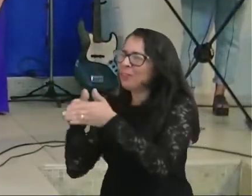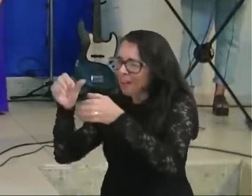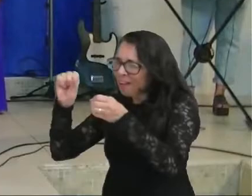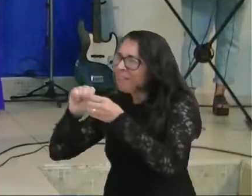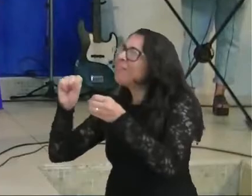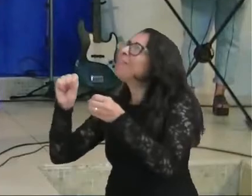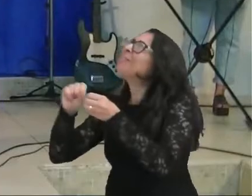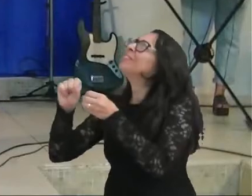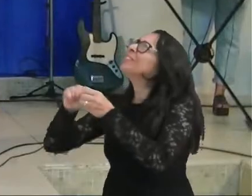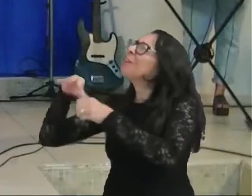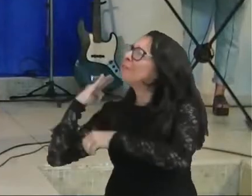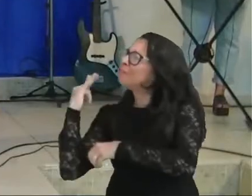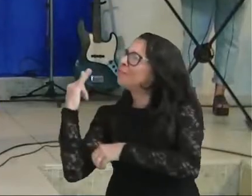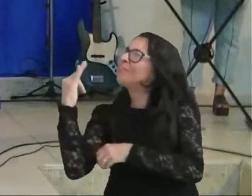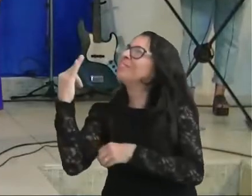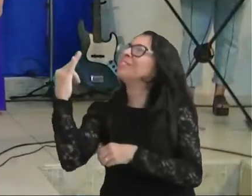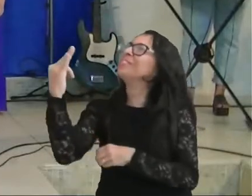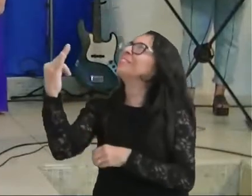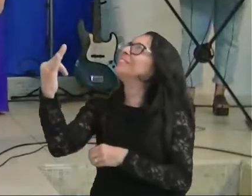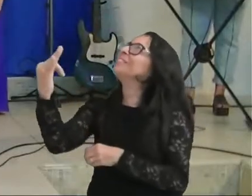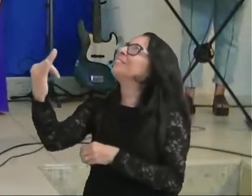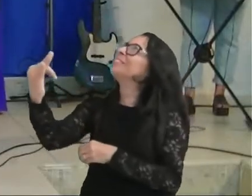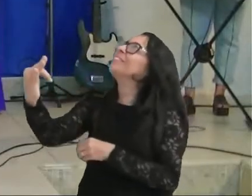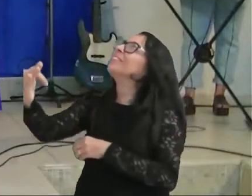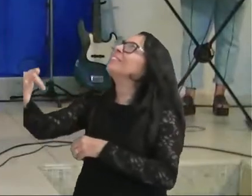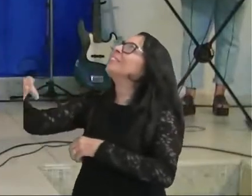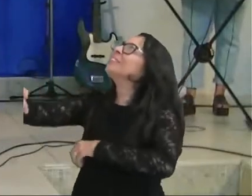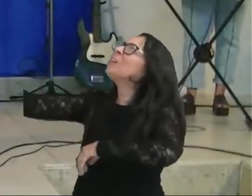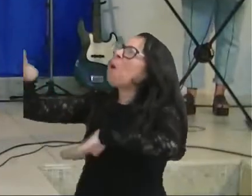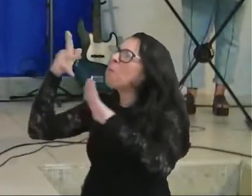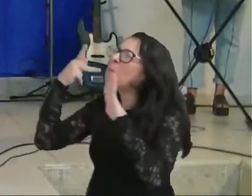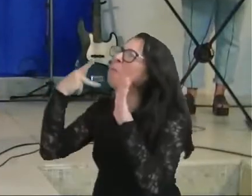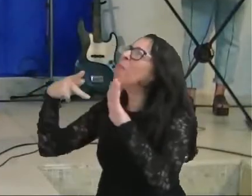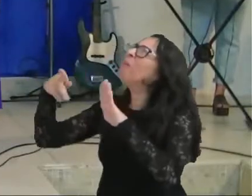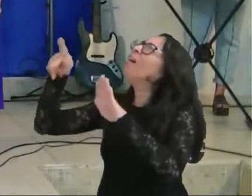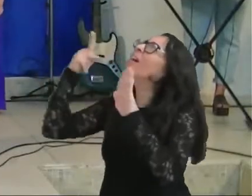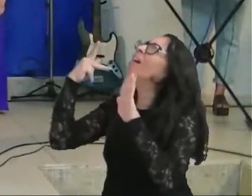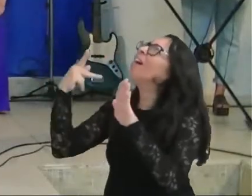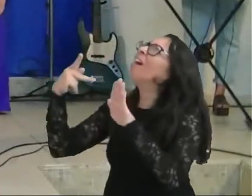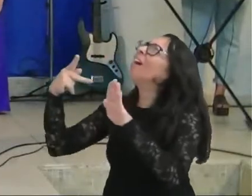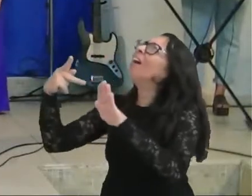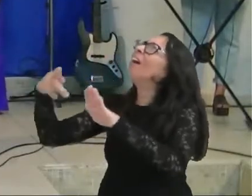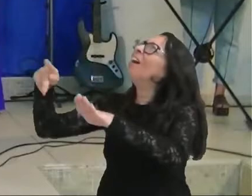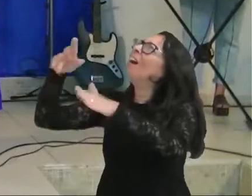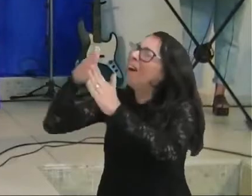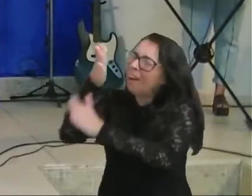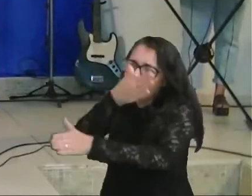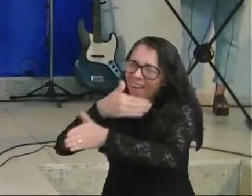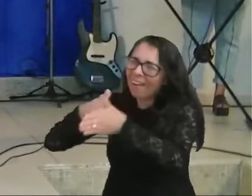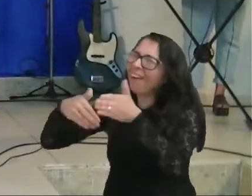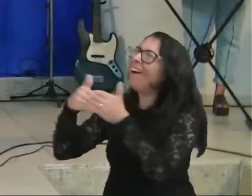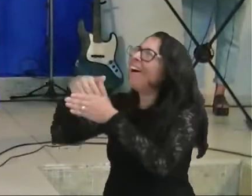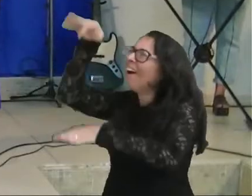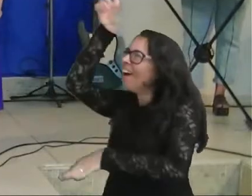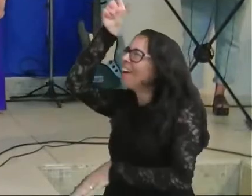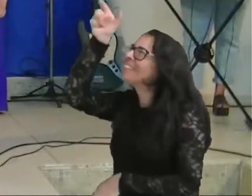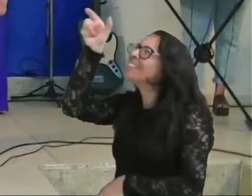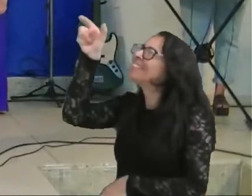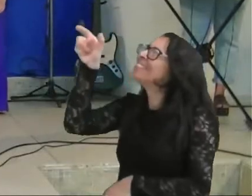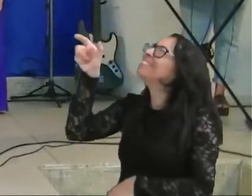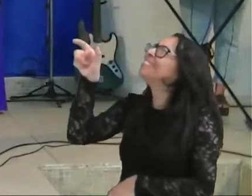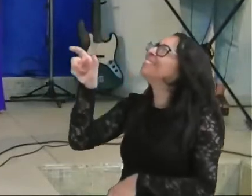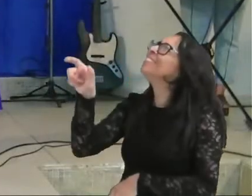vais fazer, por tuas promessas e tudo que